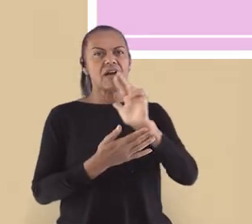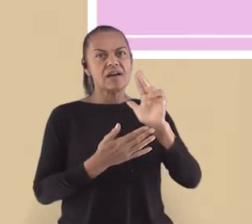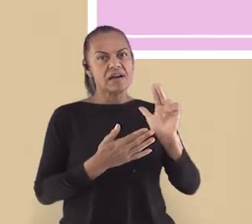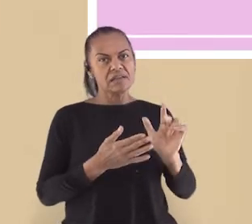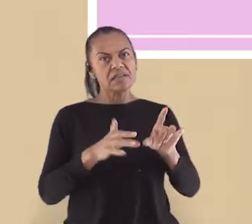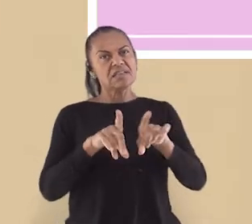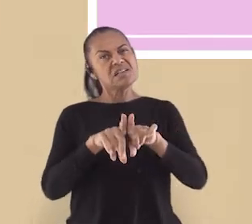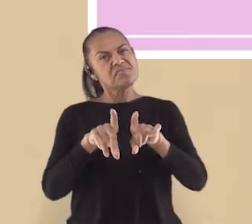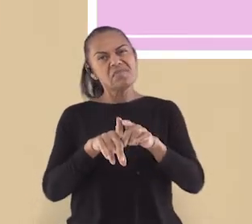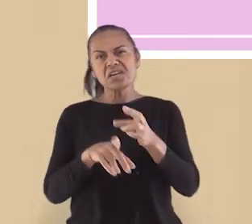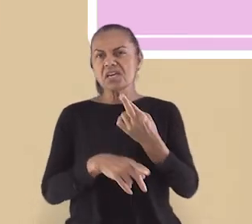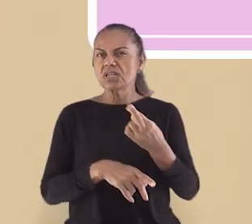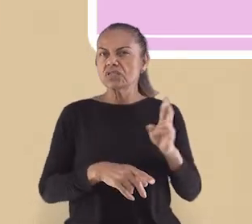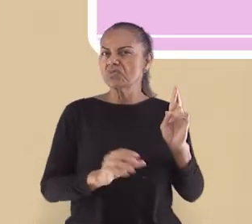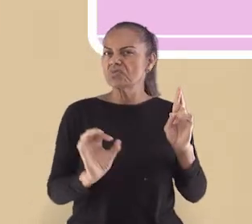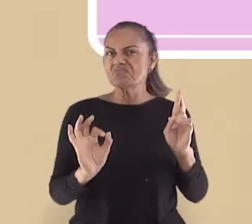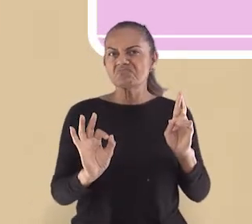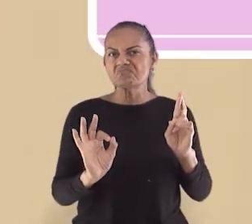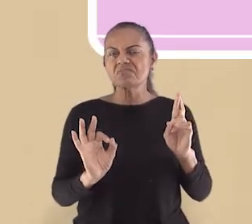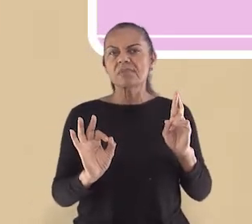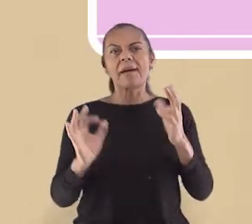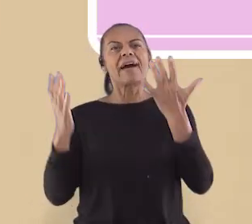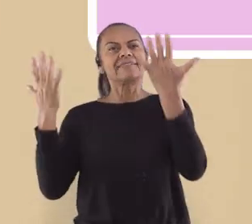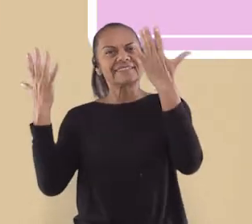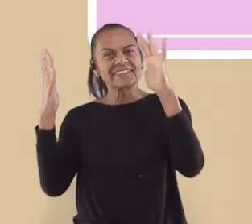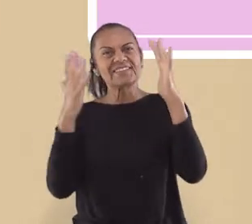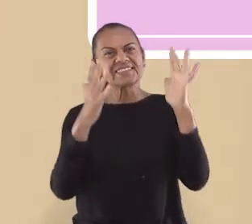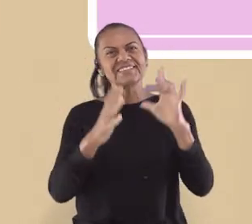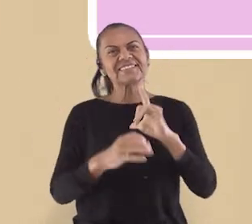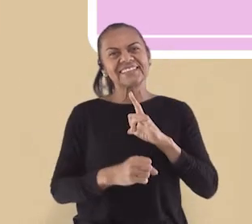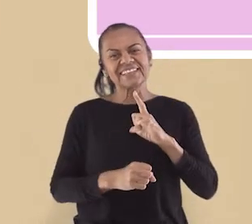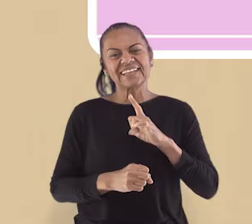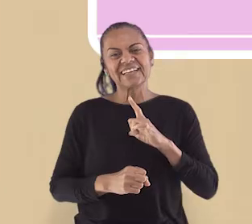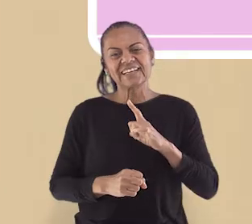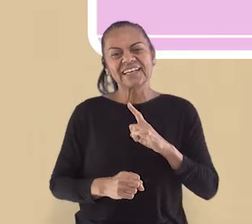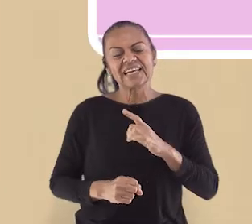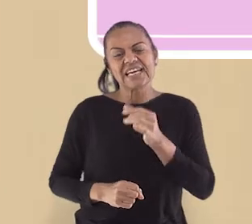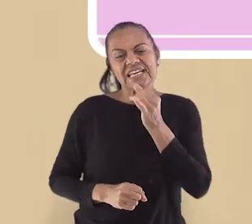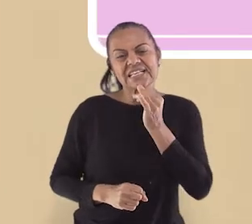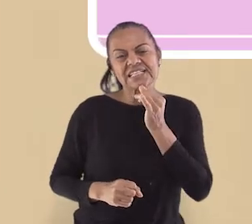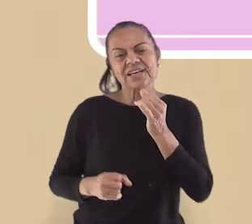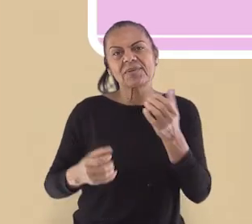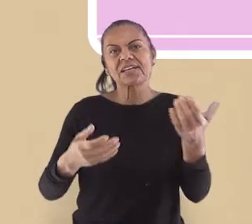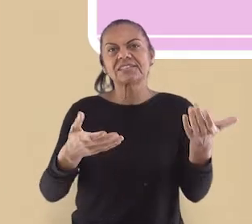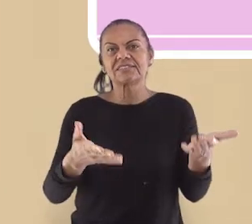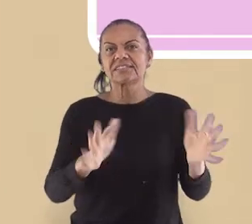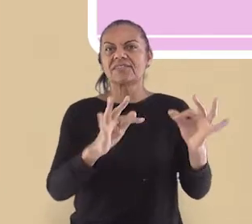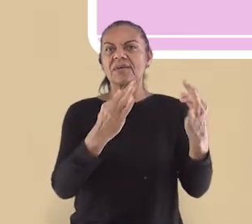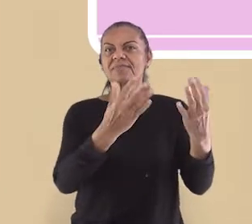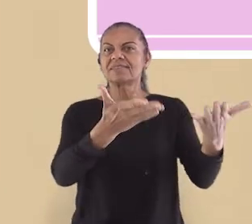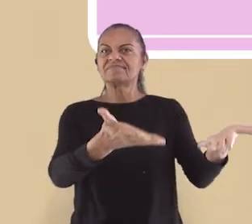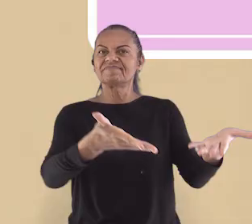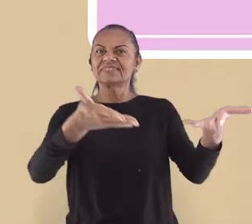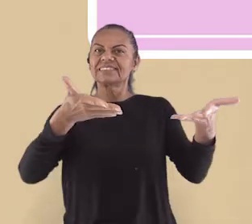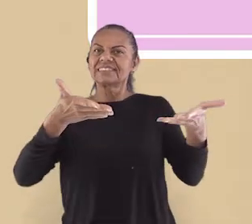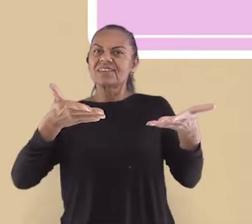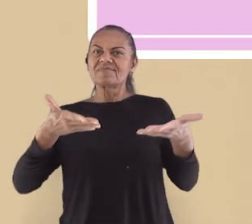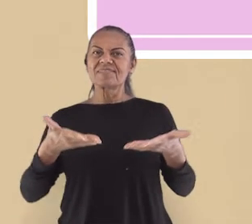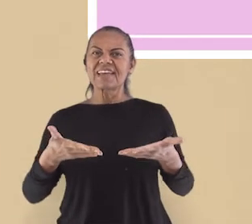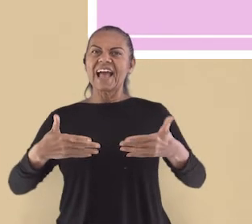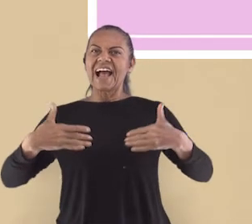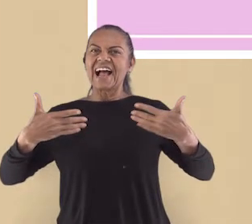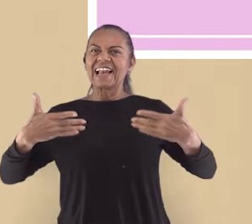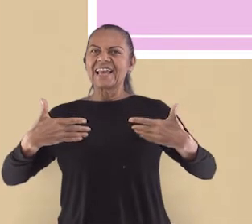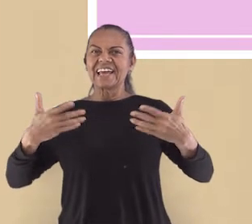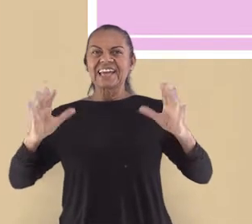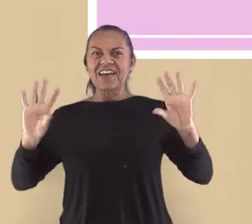visita de um parente que há muito tempo não se via, recebê-lo é uma grande alegria e um motivo de festa.